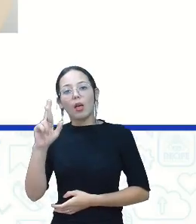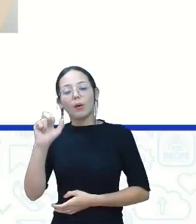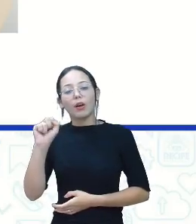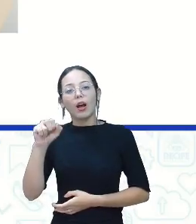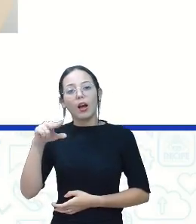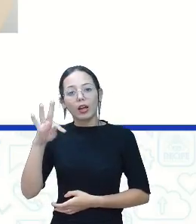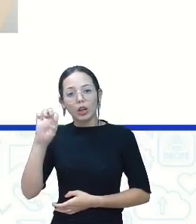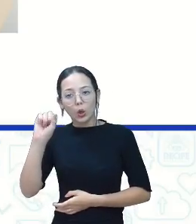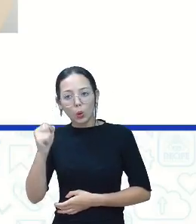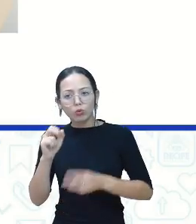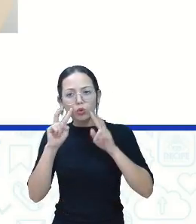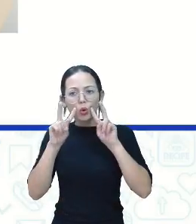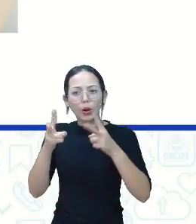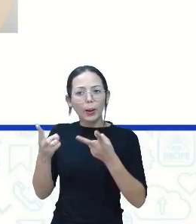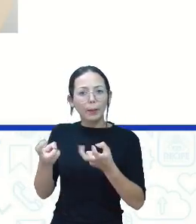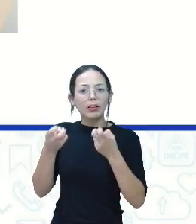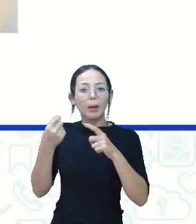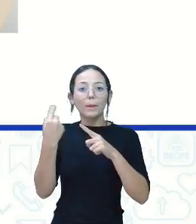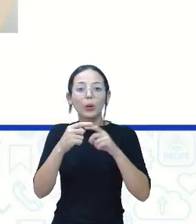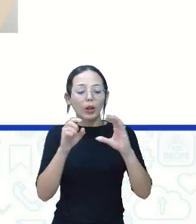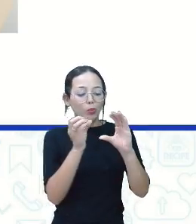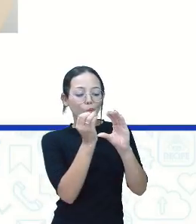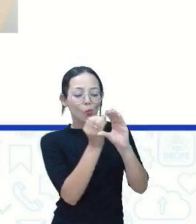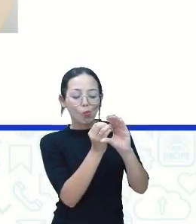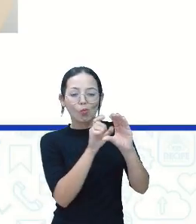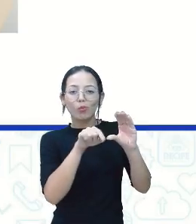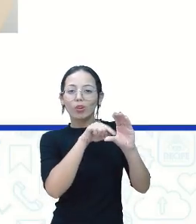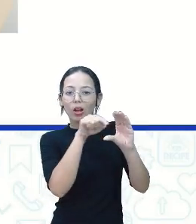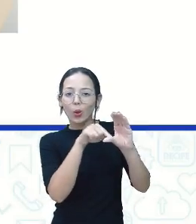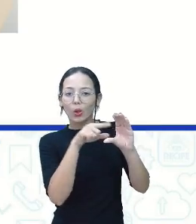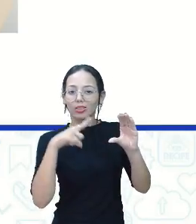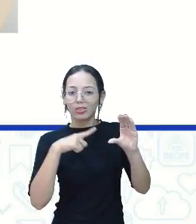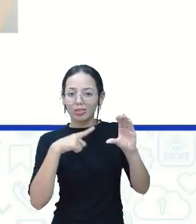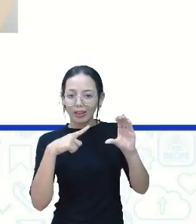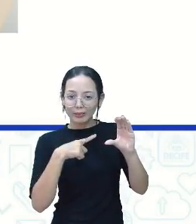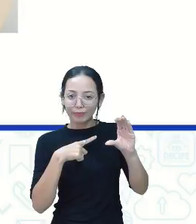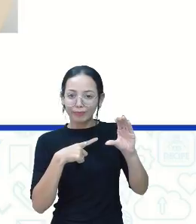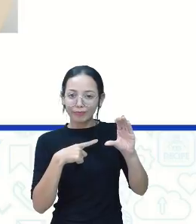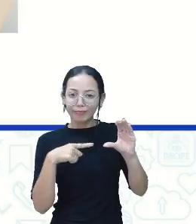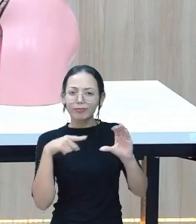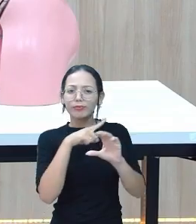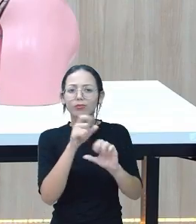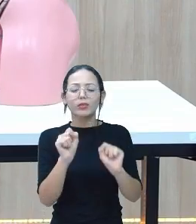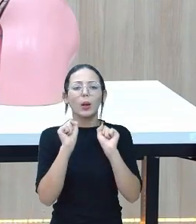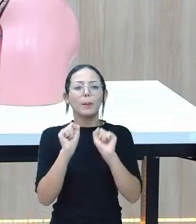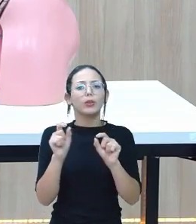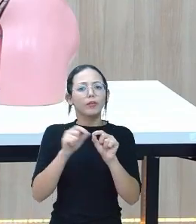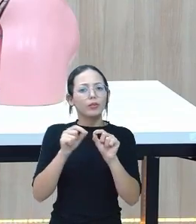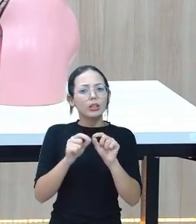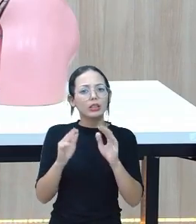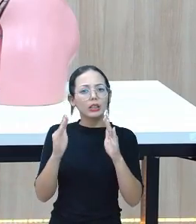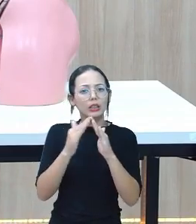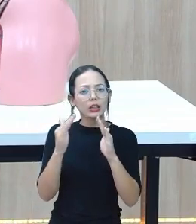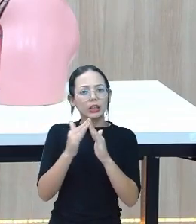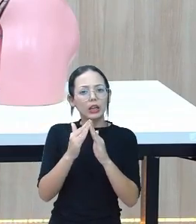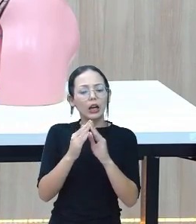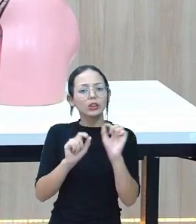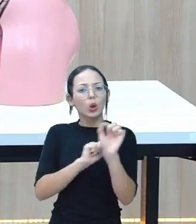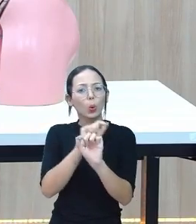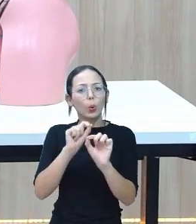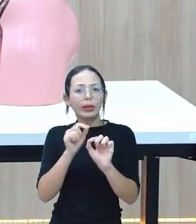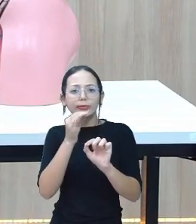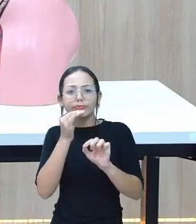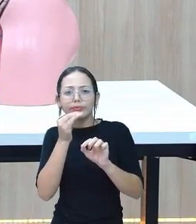Dá para perceber direitinho, olha, ela tem um núcleo definido. Vocês podem até fazer em casa com massinha